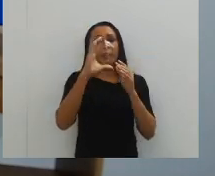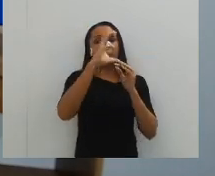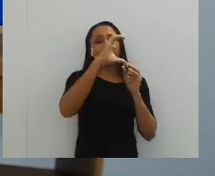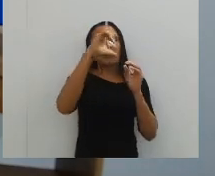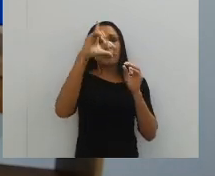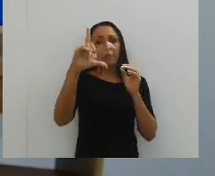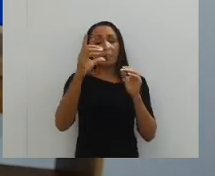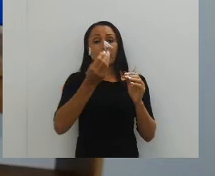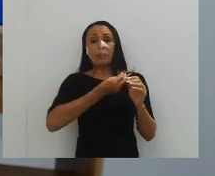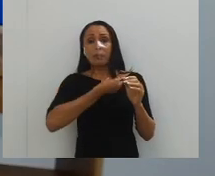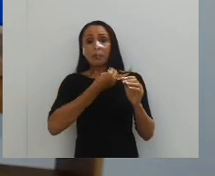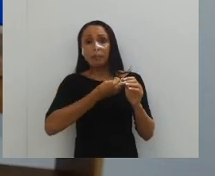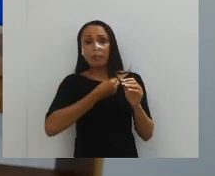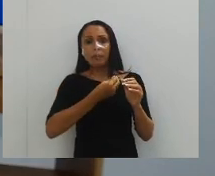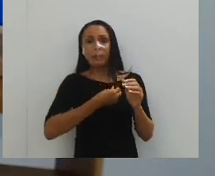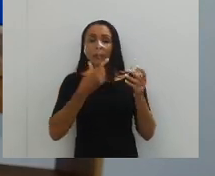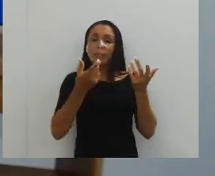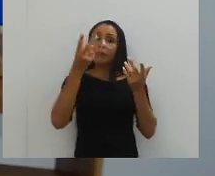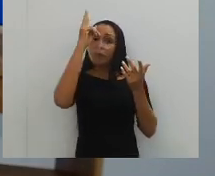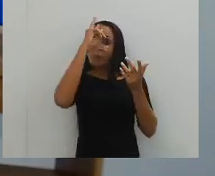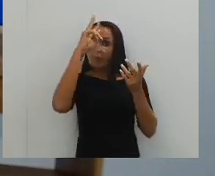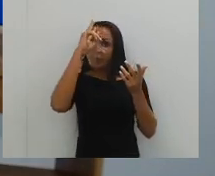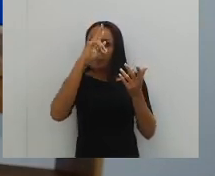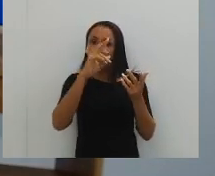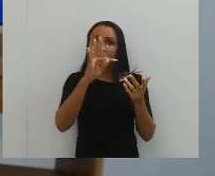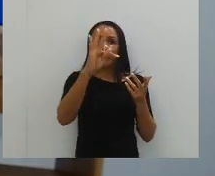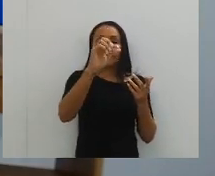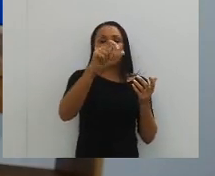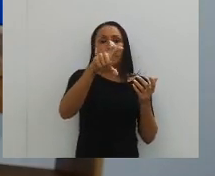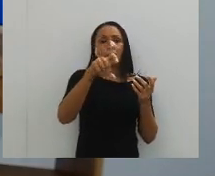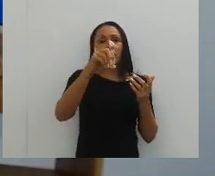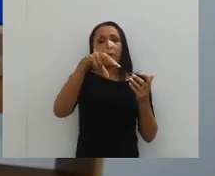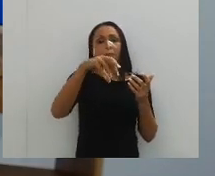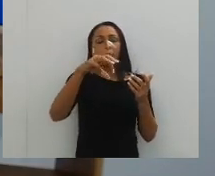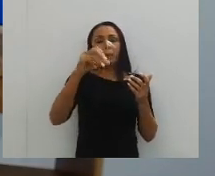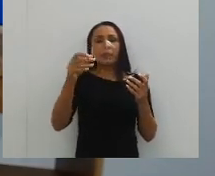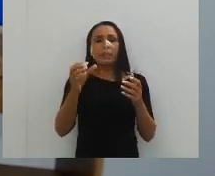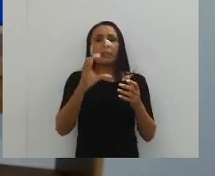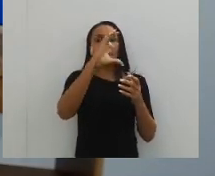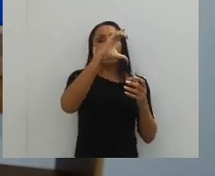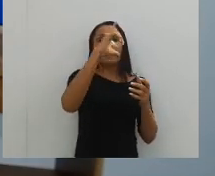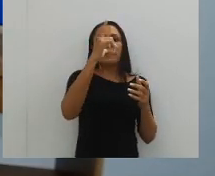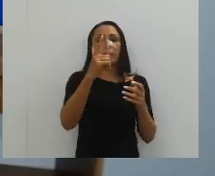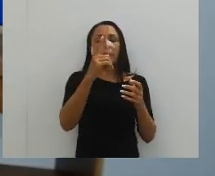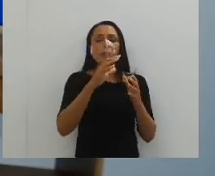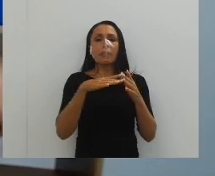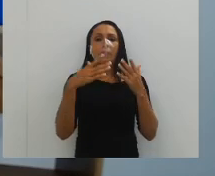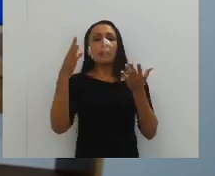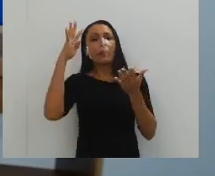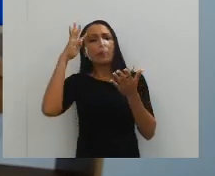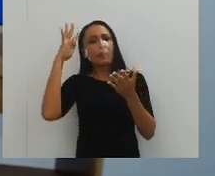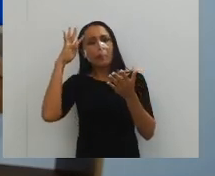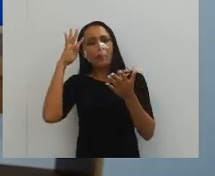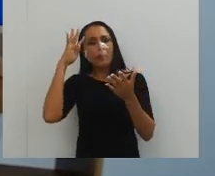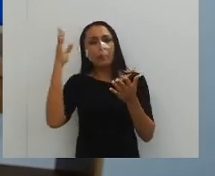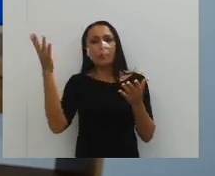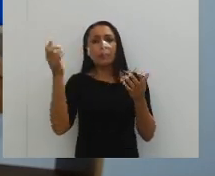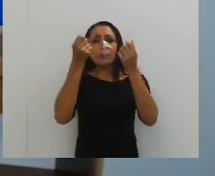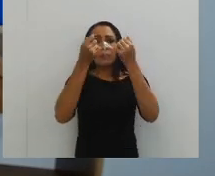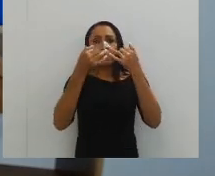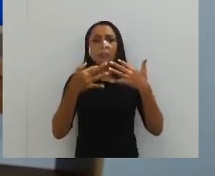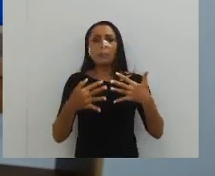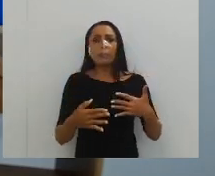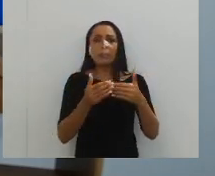dos seres. Então lembrem que a taxonomia é a parte da biologia que vai classificar os seres. Aí lá na quarta-feira eu disse a vocês